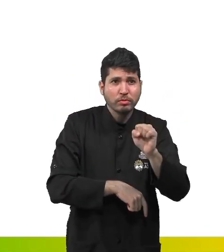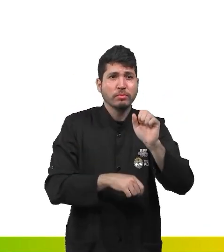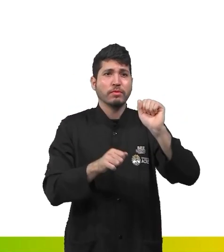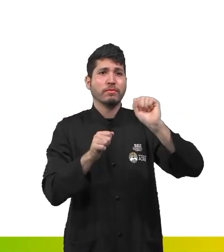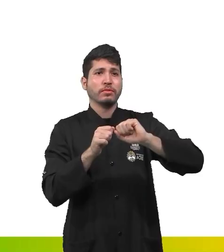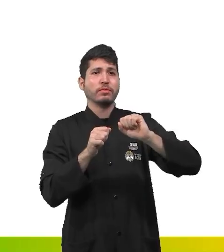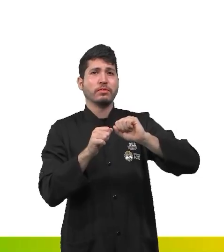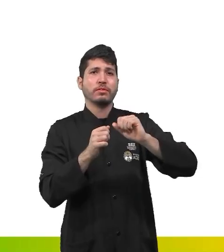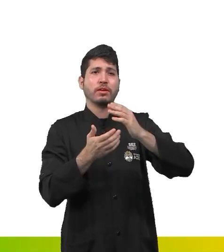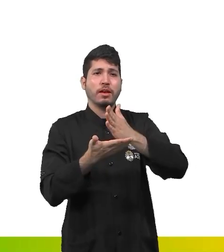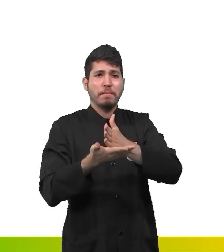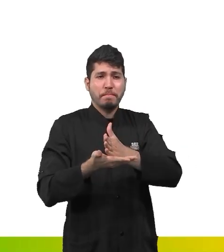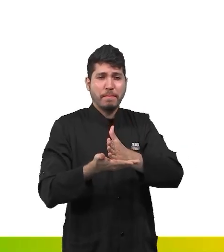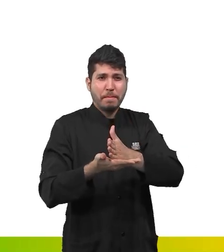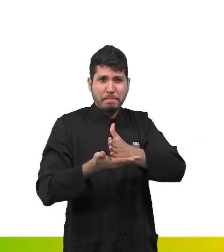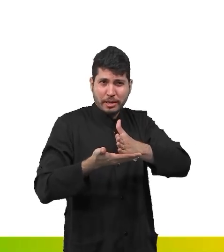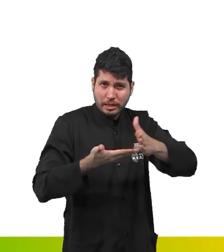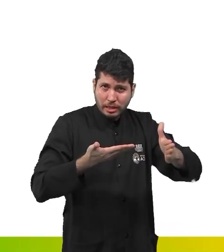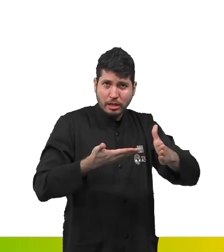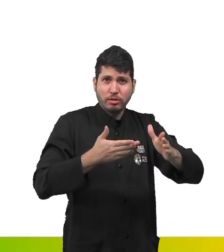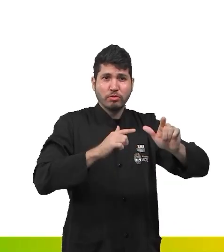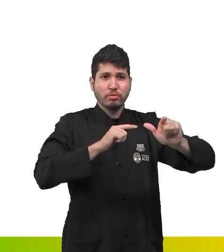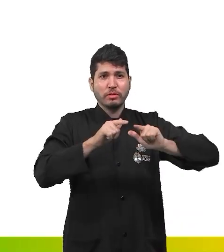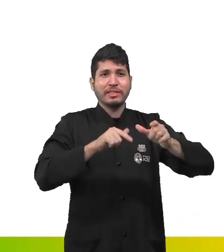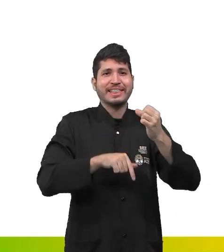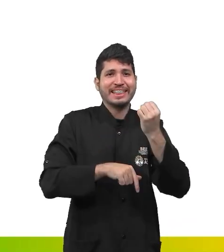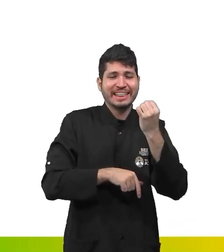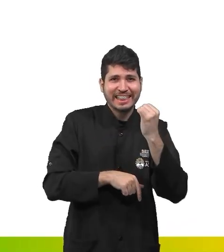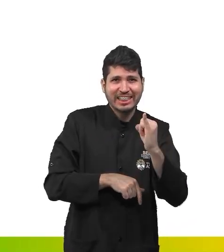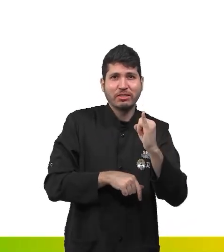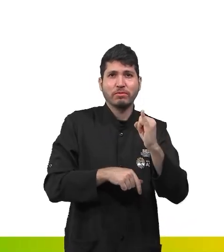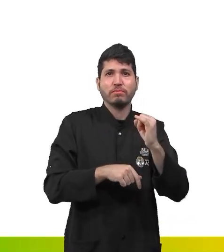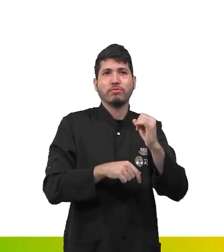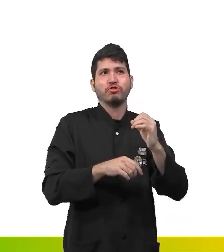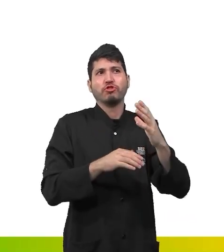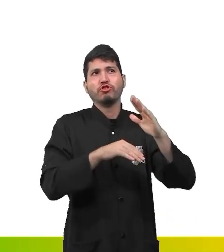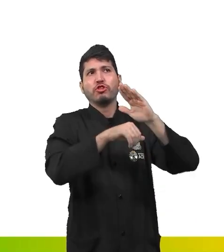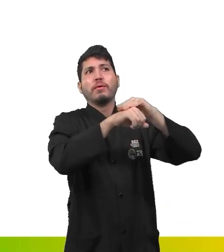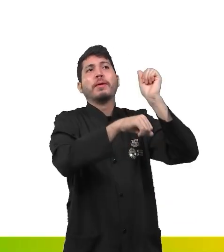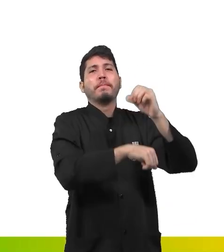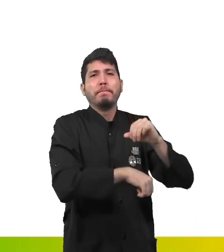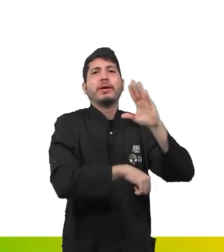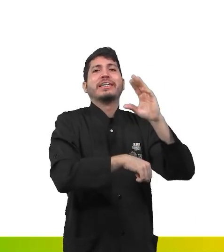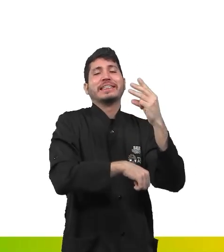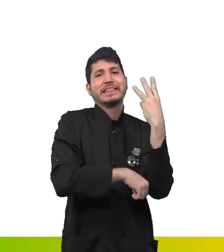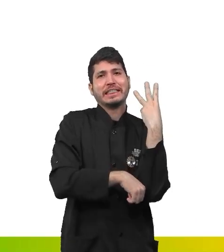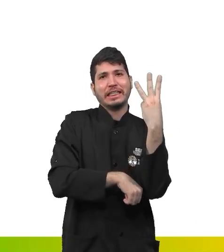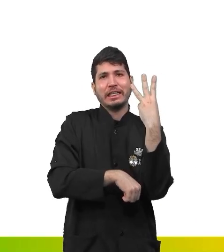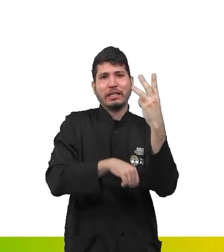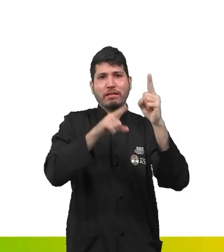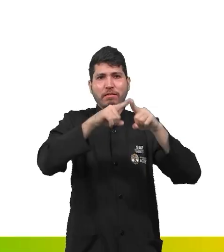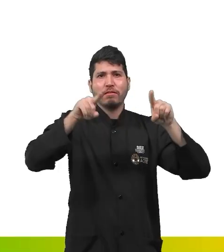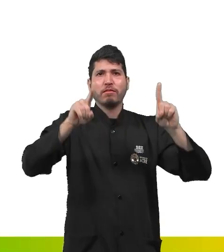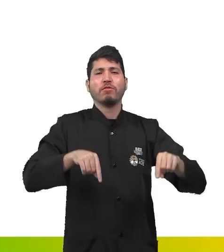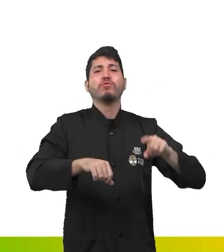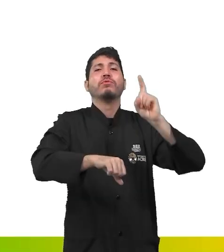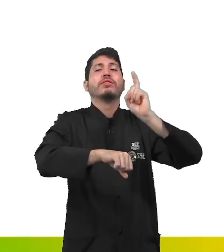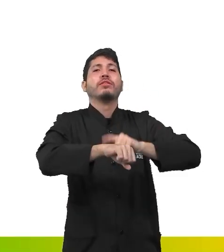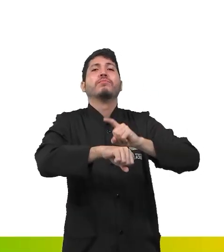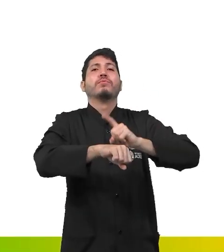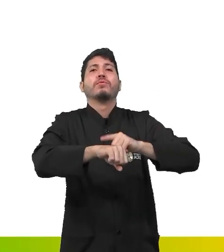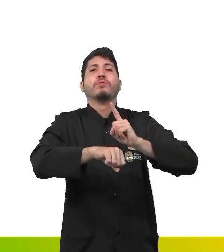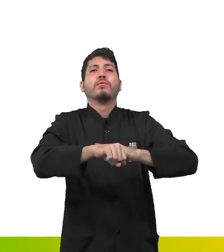trabalho. Se forem contratados mais 3 funcionários, qual será o tempo total gasto na